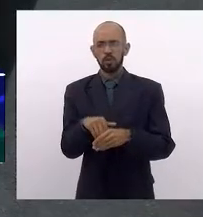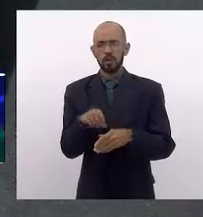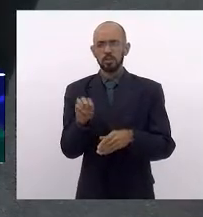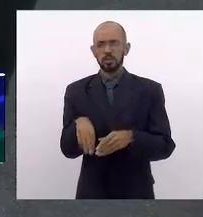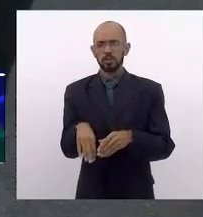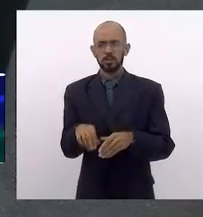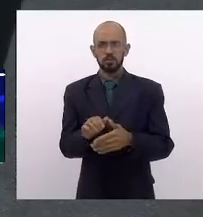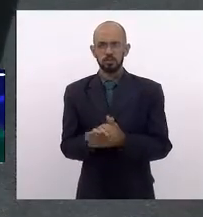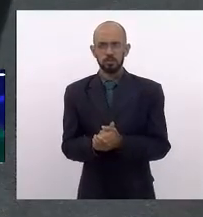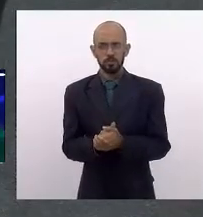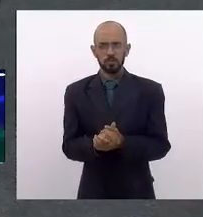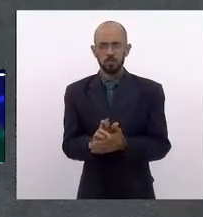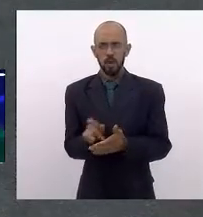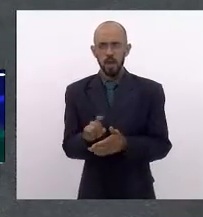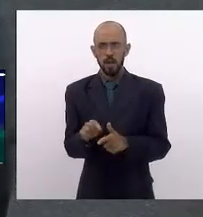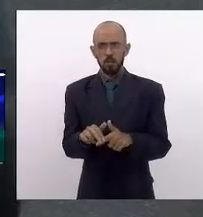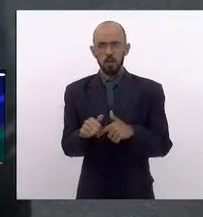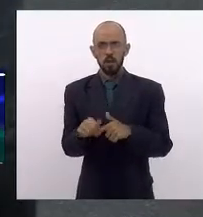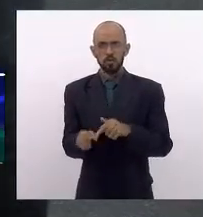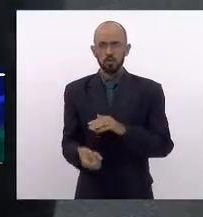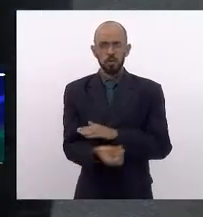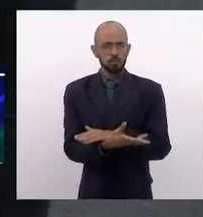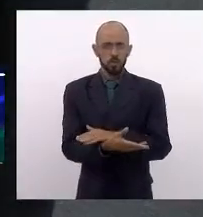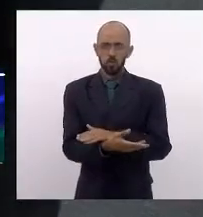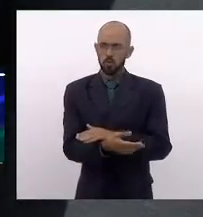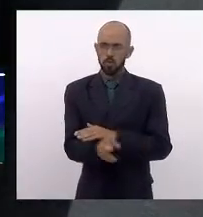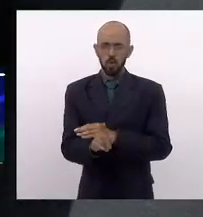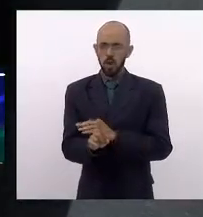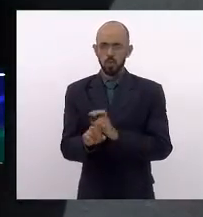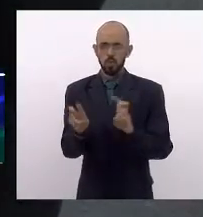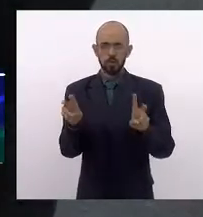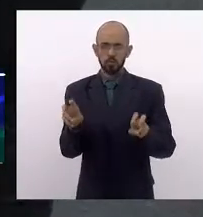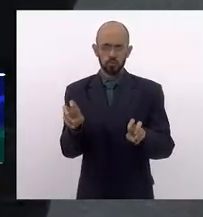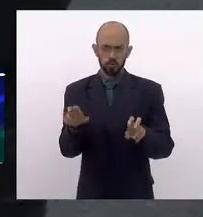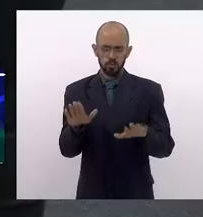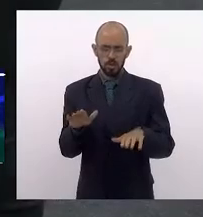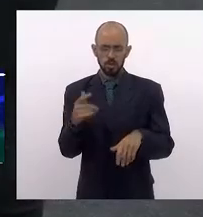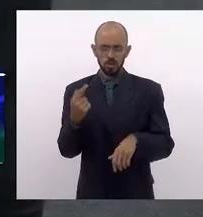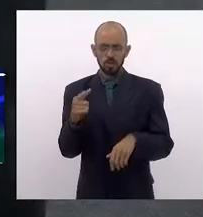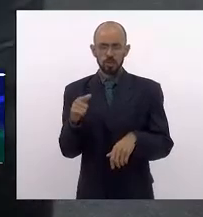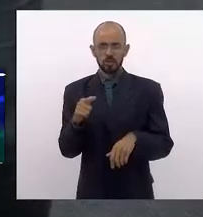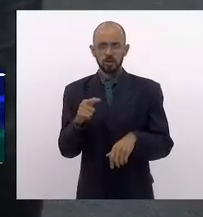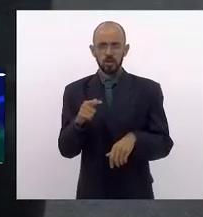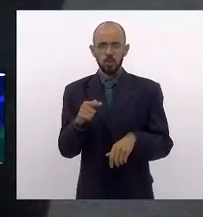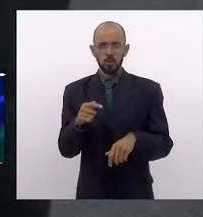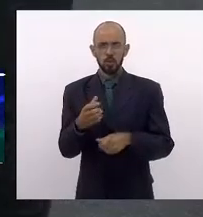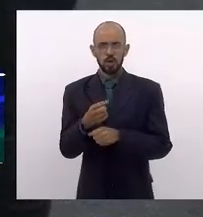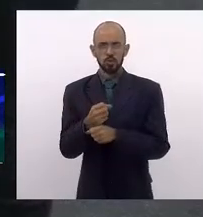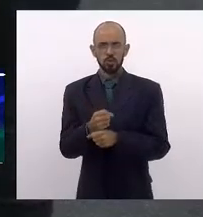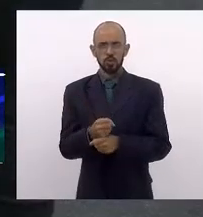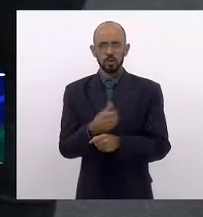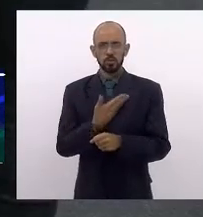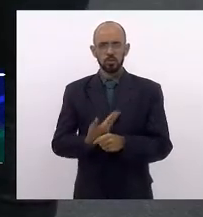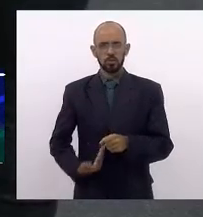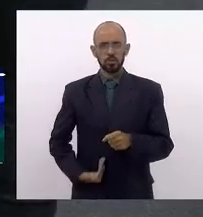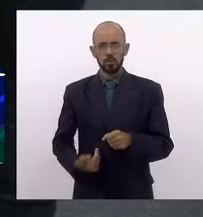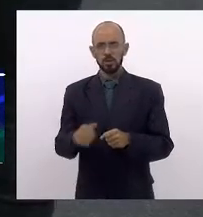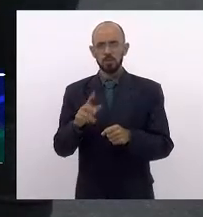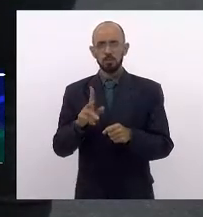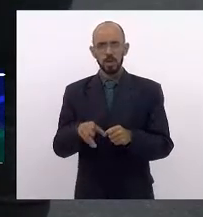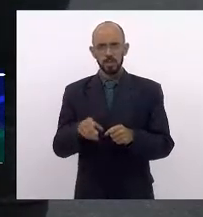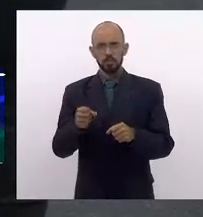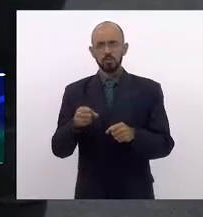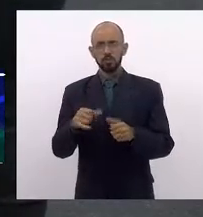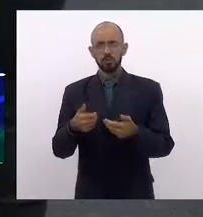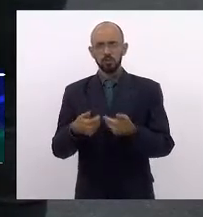Cabal não de corrupção nós estamos tratando disso aqui mas da gestão das contas públicas que mesmo separadamente